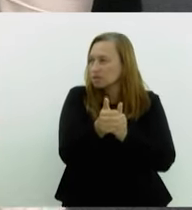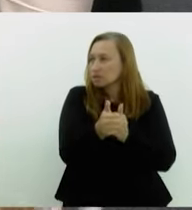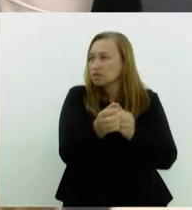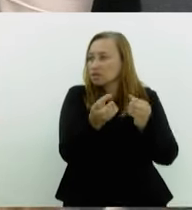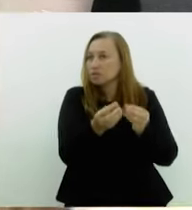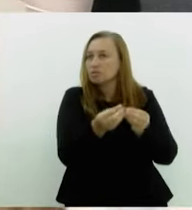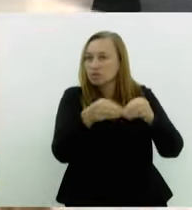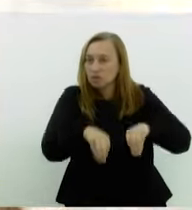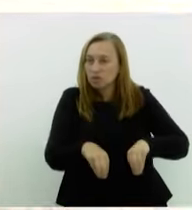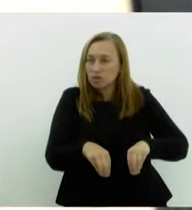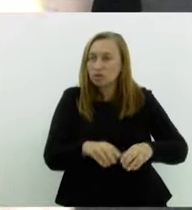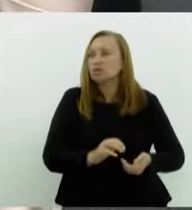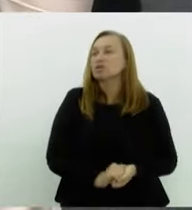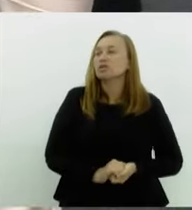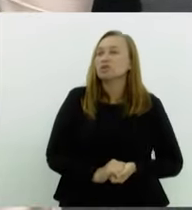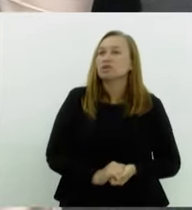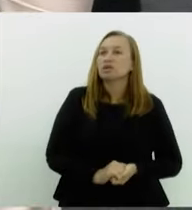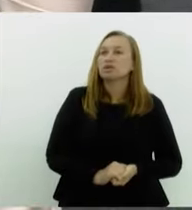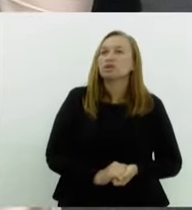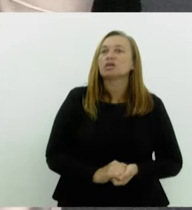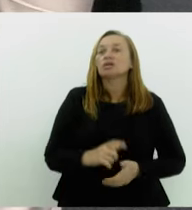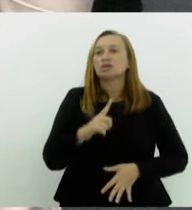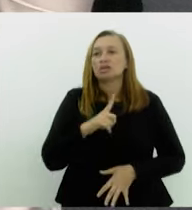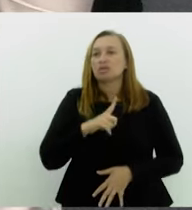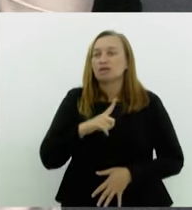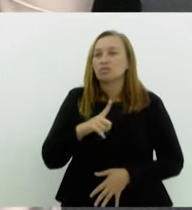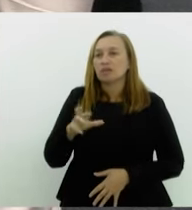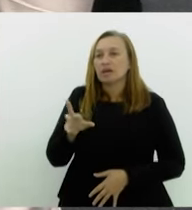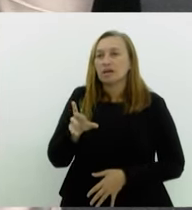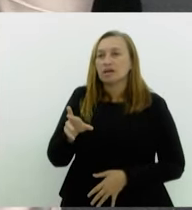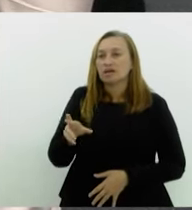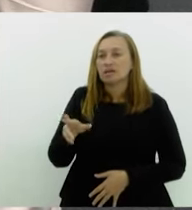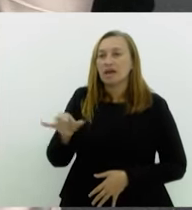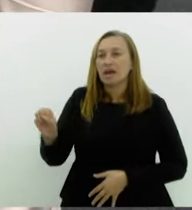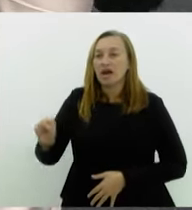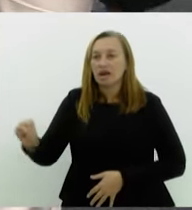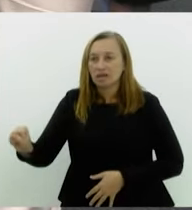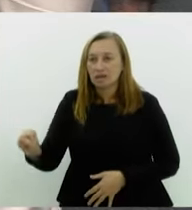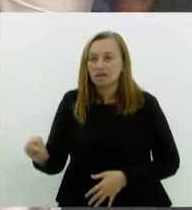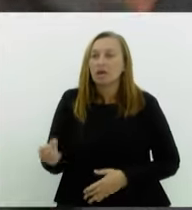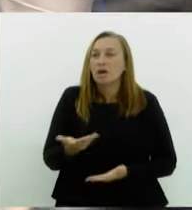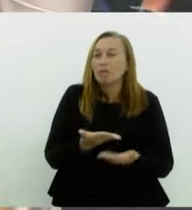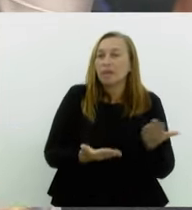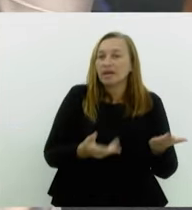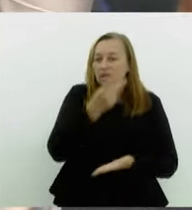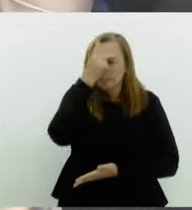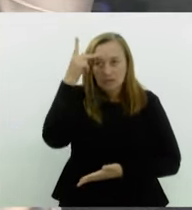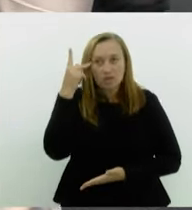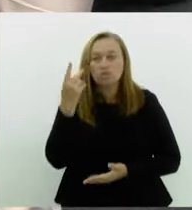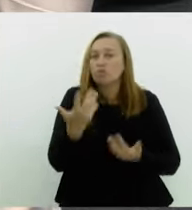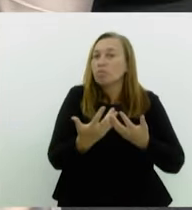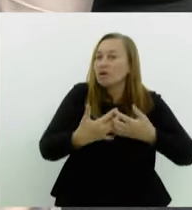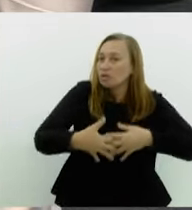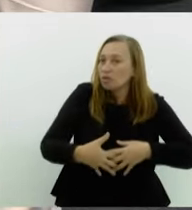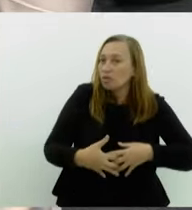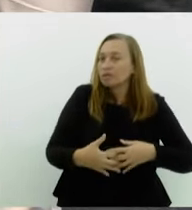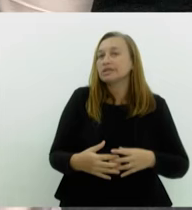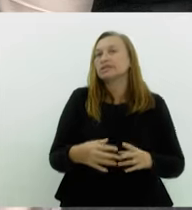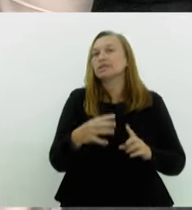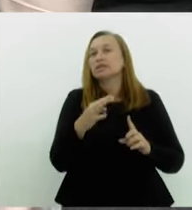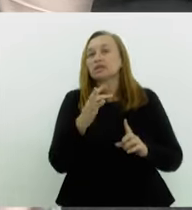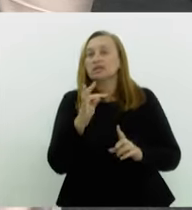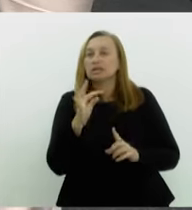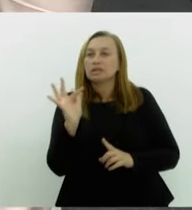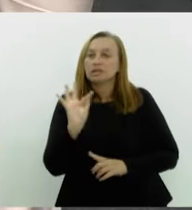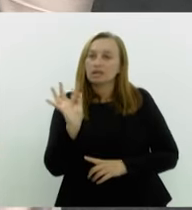deputada. A gente tem a região serrana com destaque de perdas de vítimas, né? Petrópolis, Teresópolis,